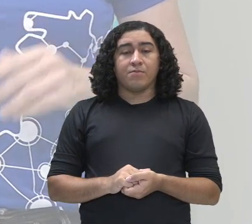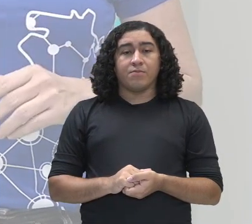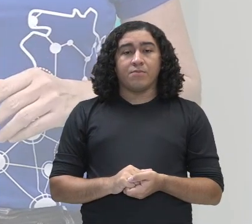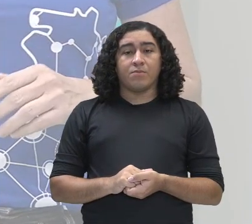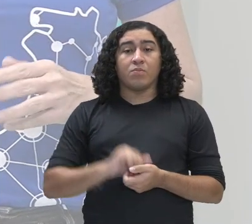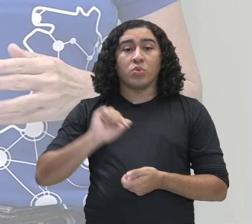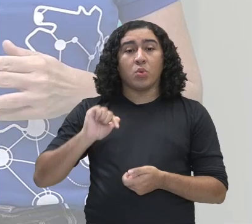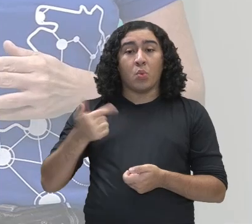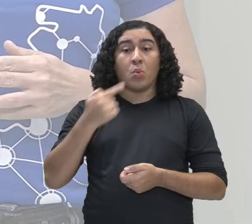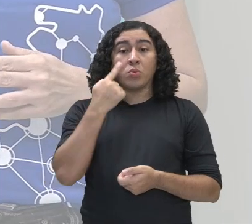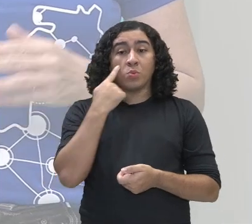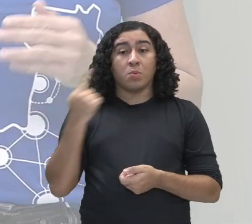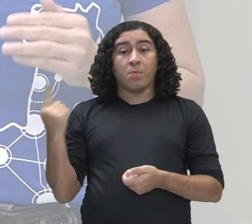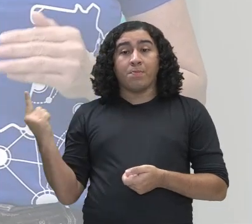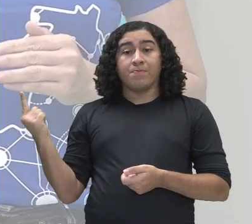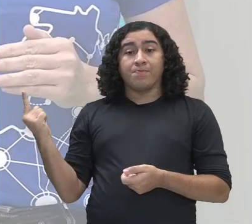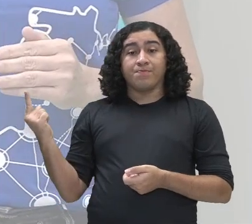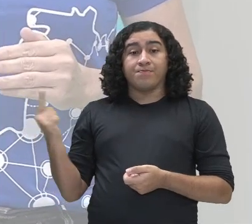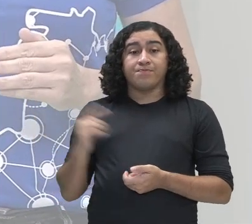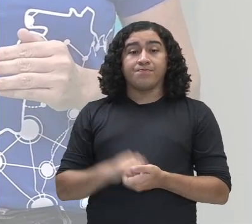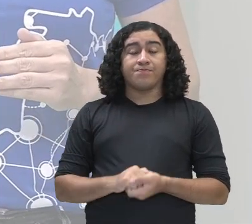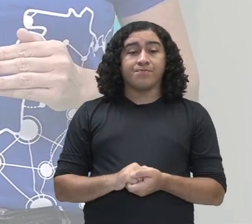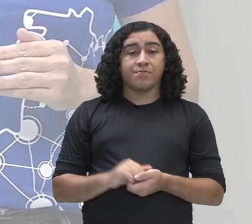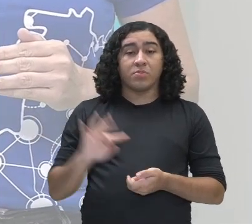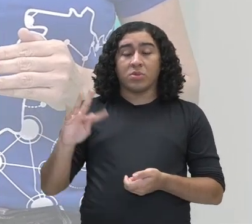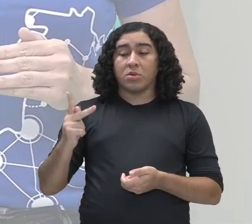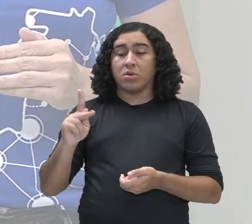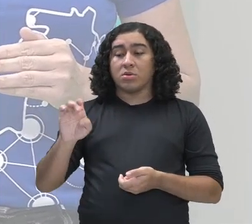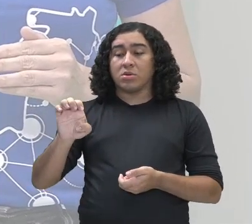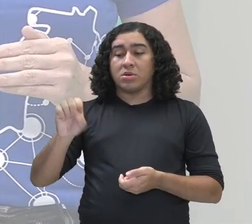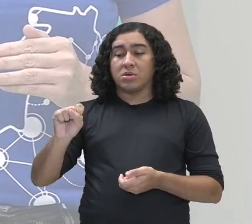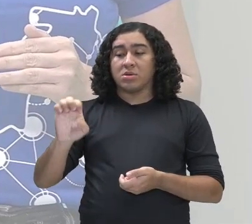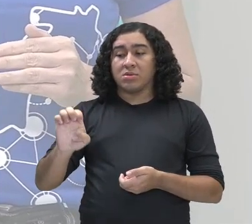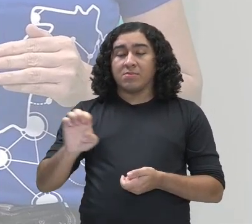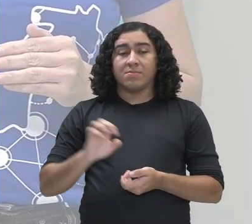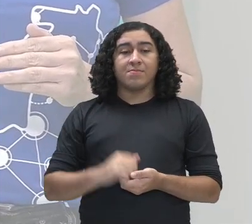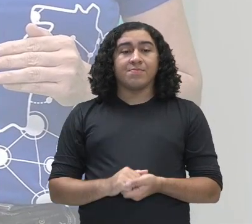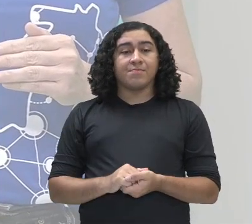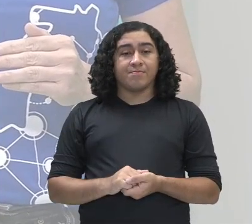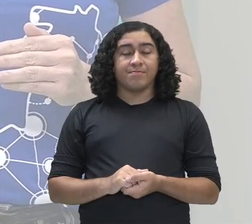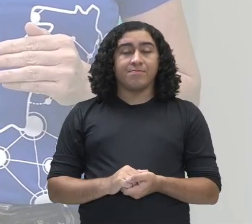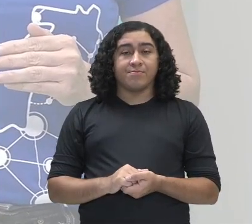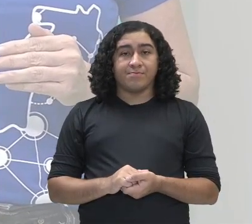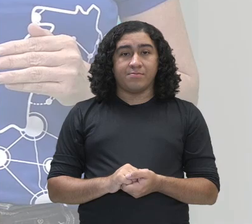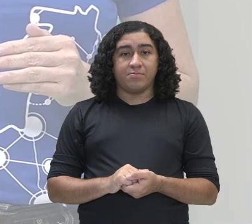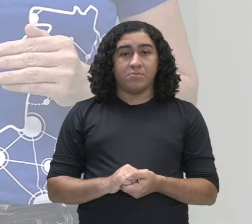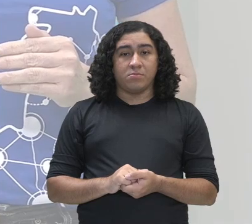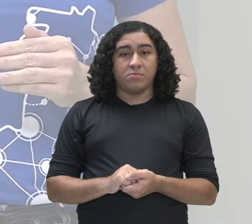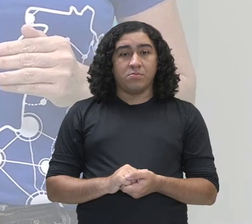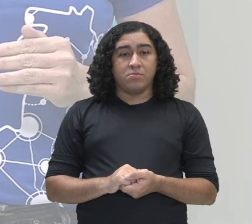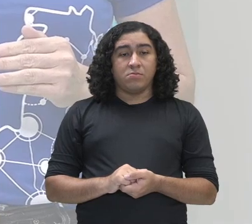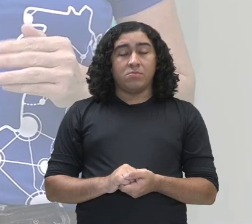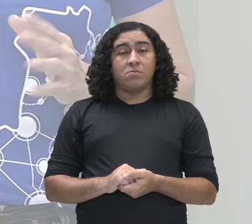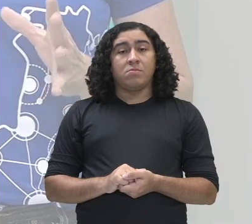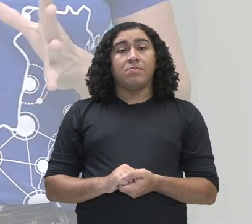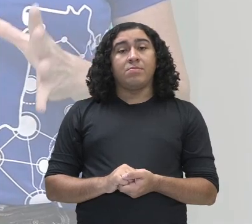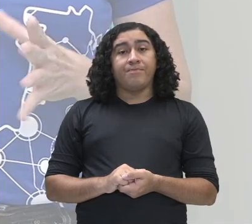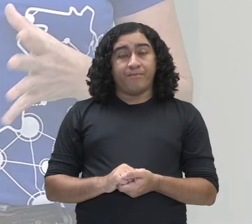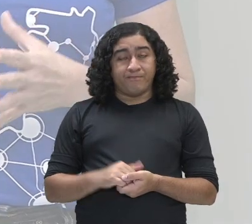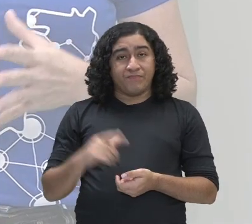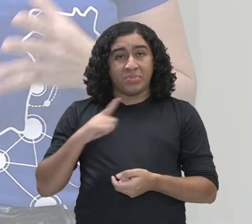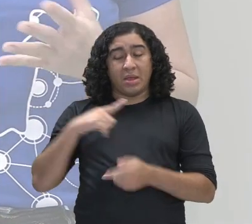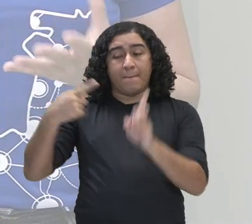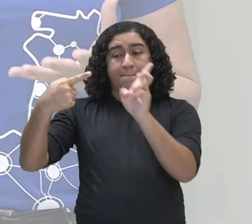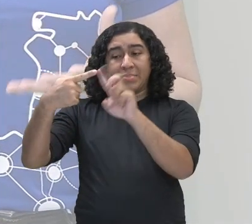tem mais uma outra, vamos ver aqui, ó. There are many more people from outside of these groups. Então, tanto aquele como este são